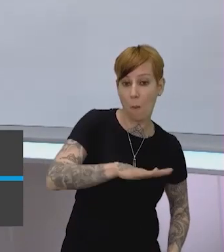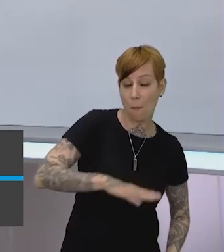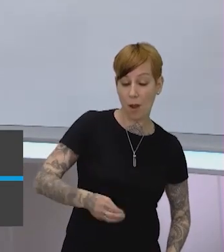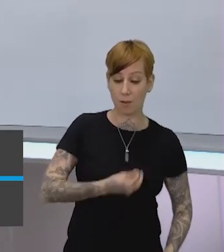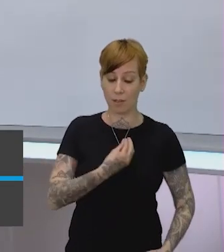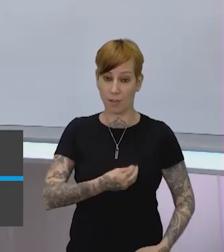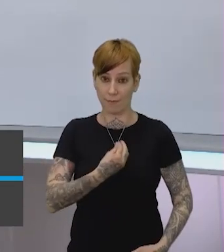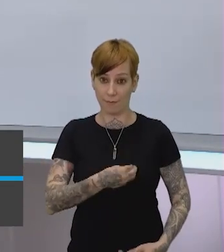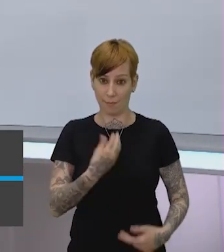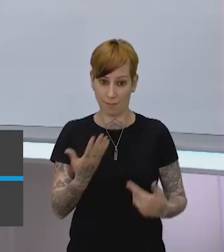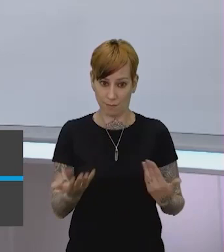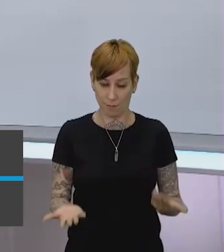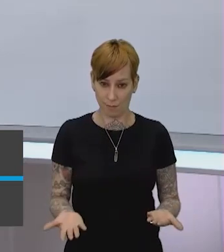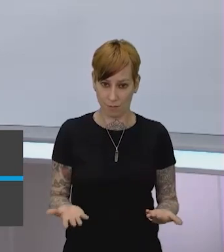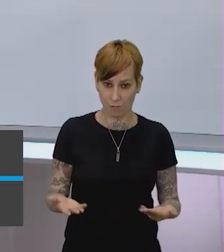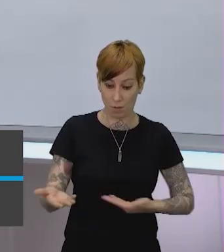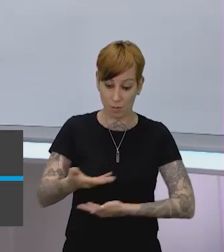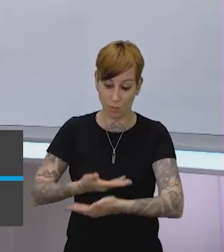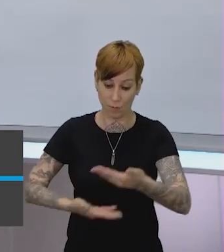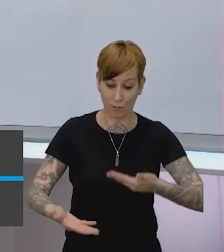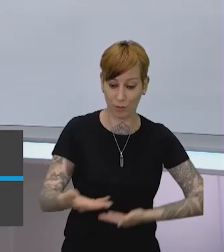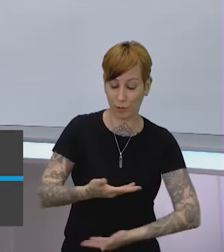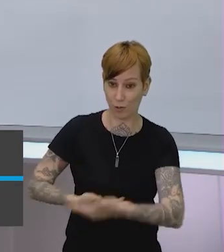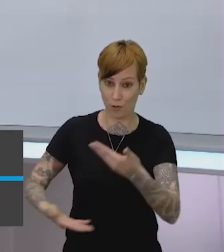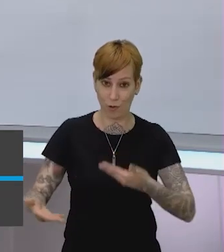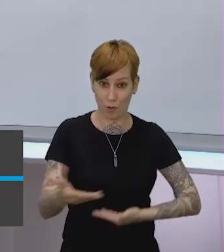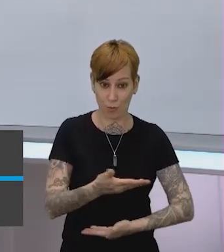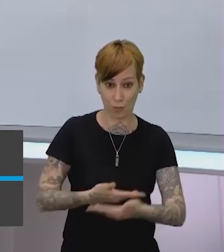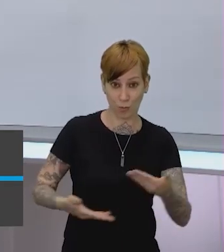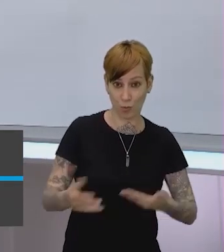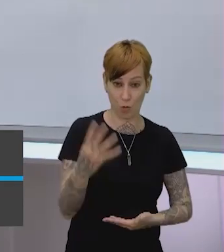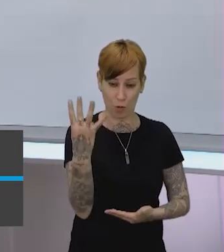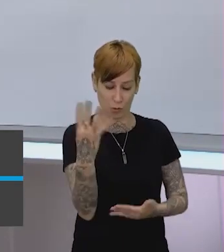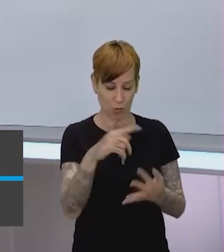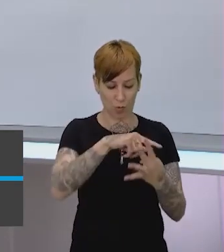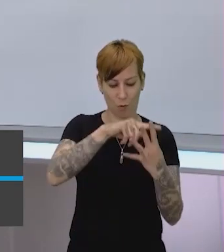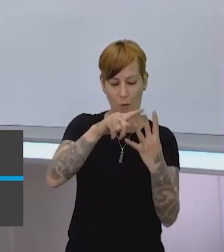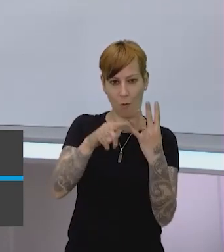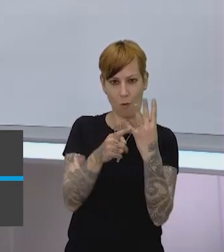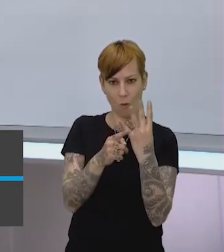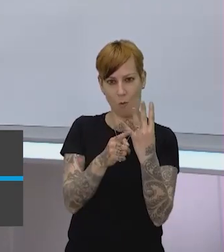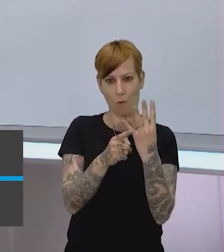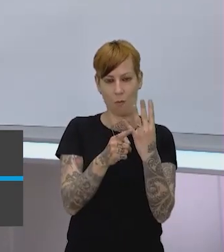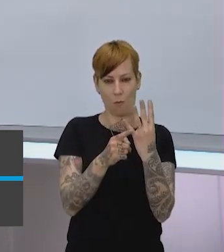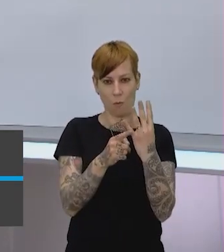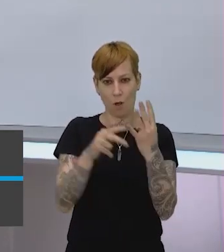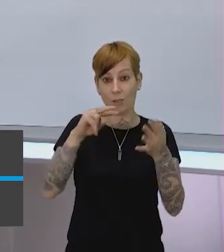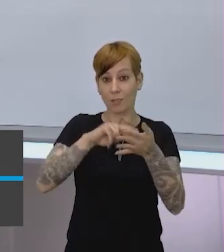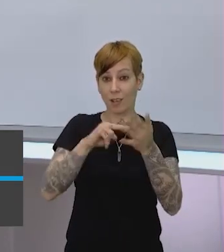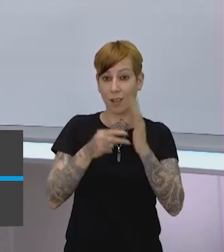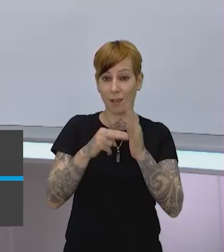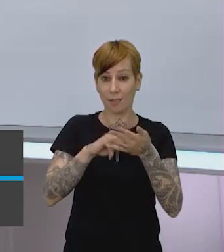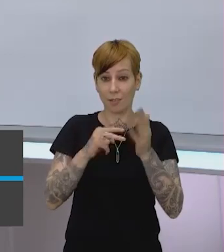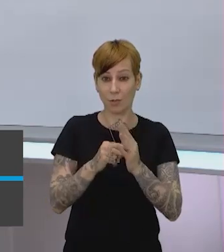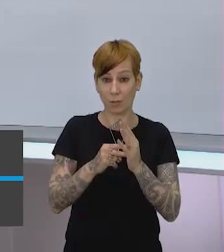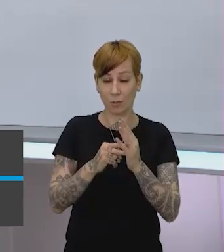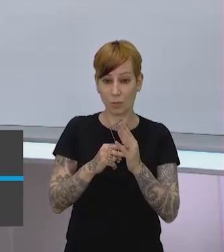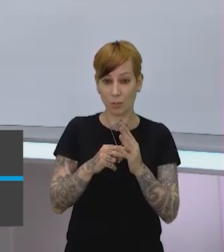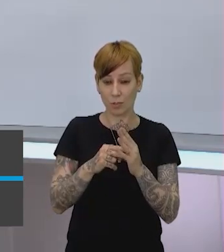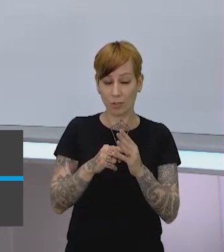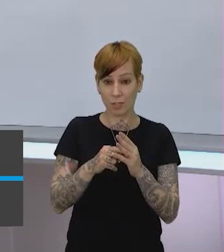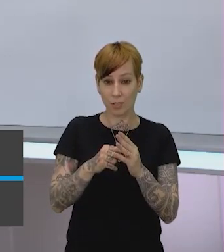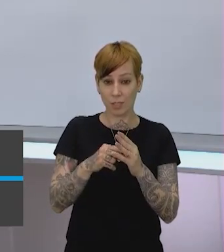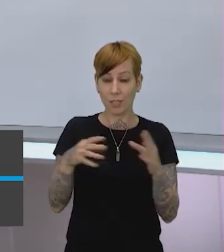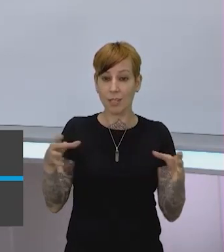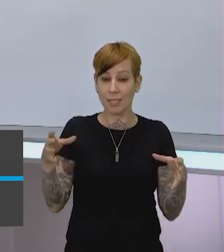né? Então, nessa relação que une todos esses 4 elementos que eu acabei de falar para vocês, existe um resultado